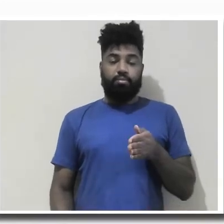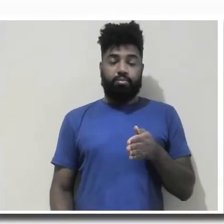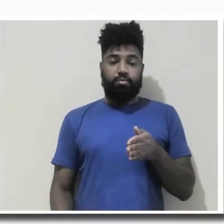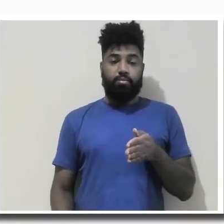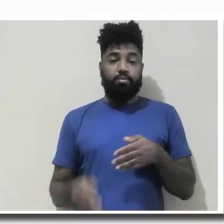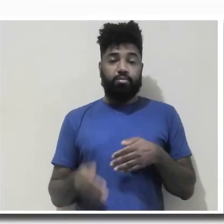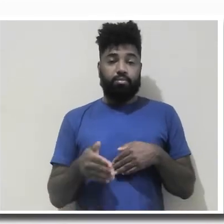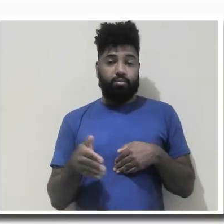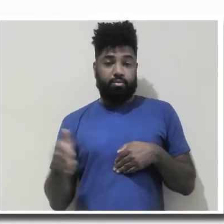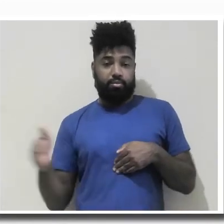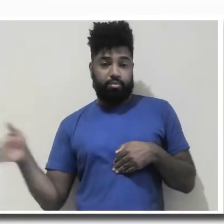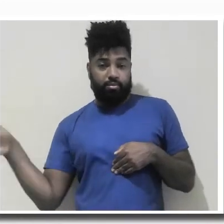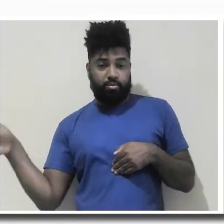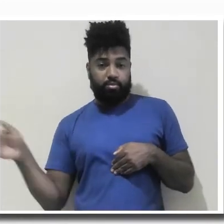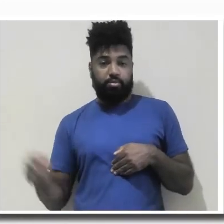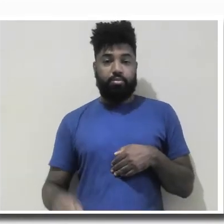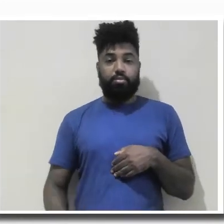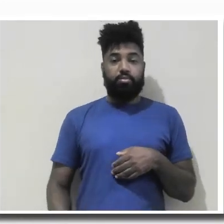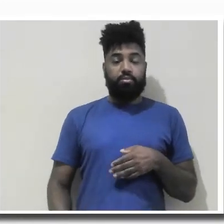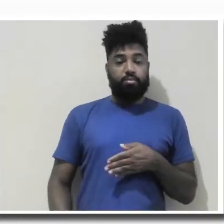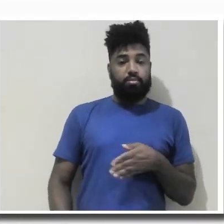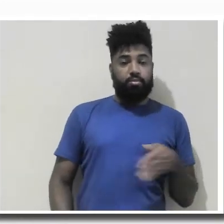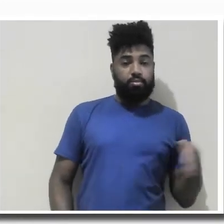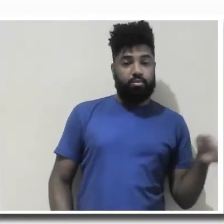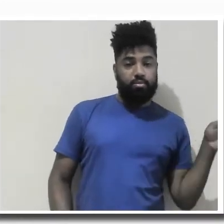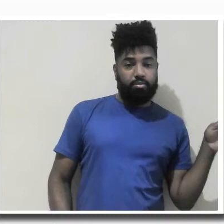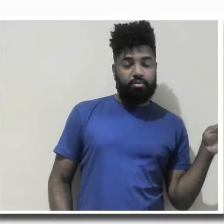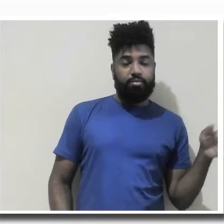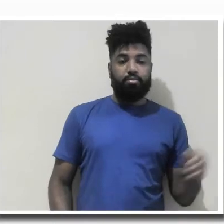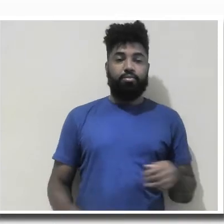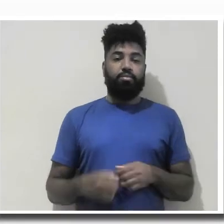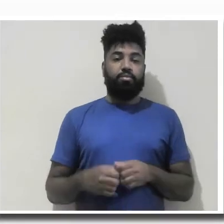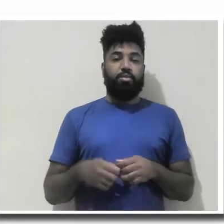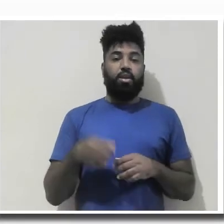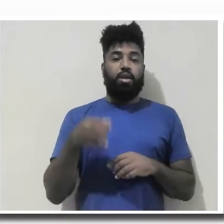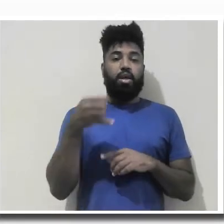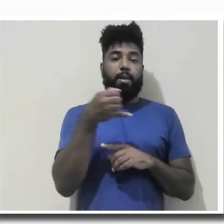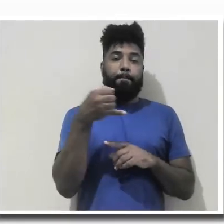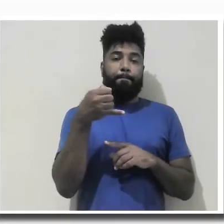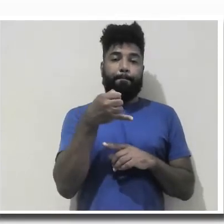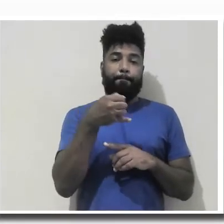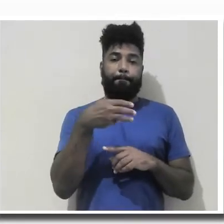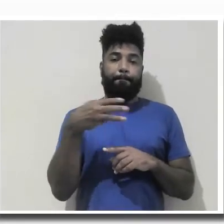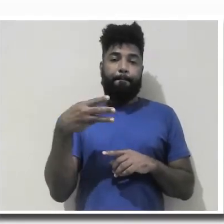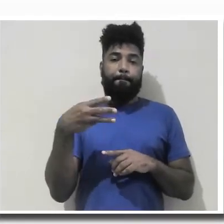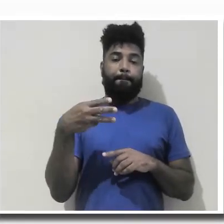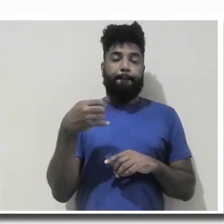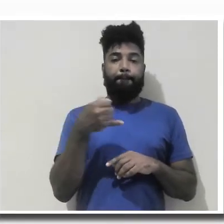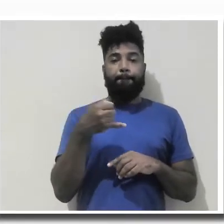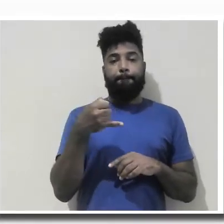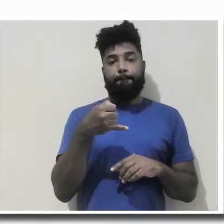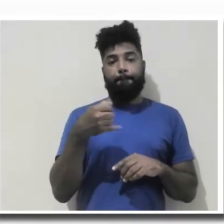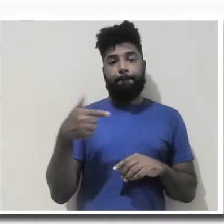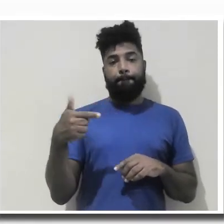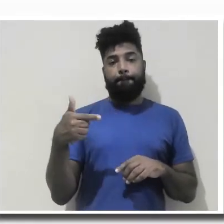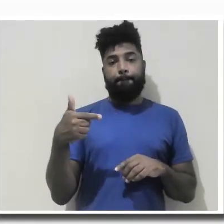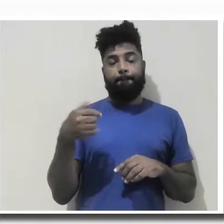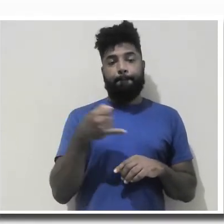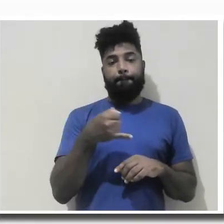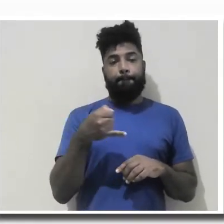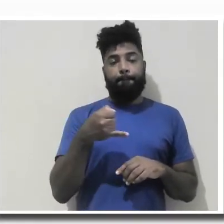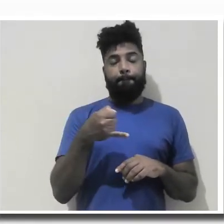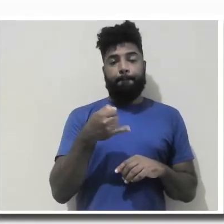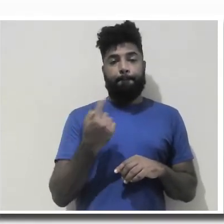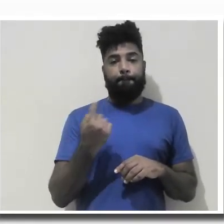e também à sua direita. Então vamos começar aqui no menos 3, menos 2, menos